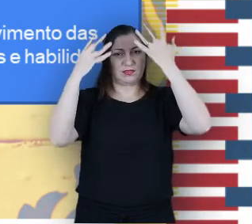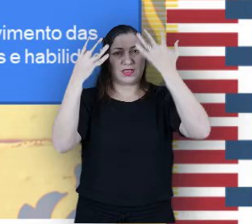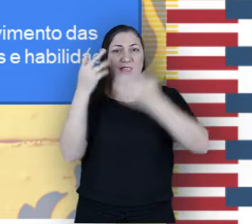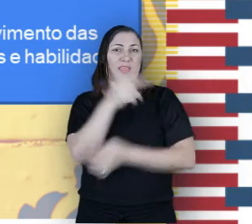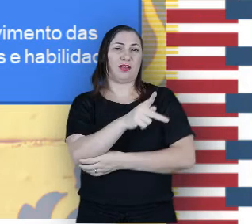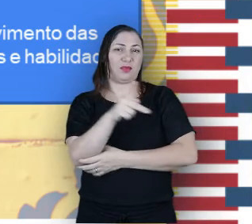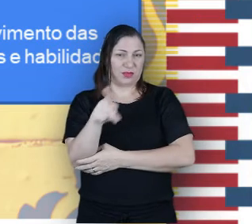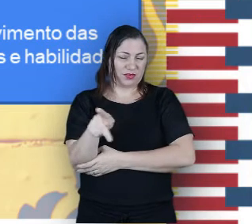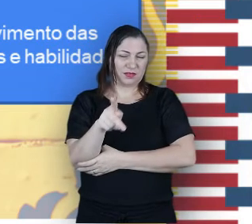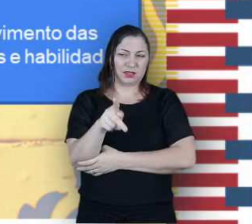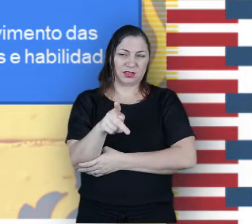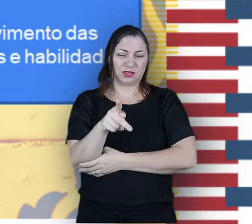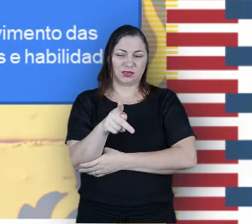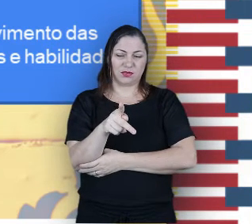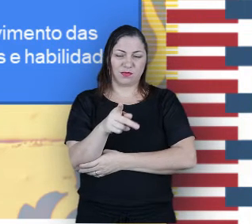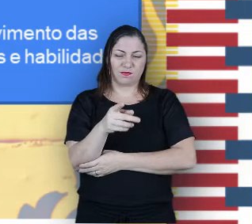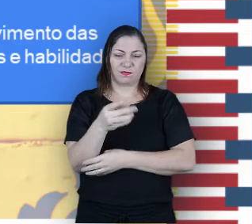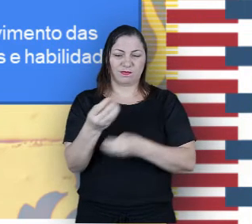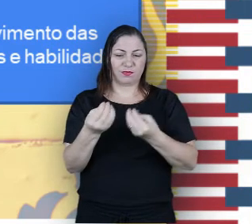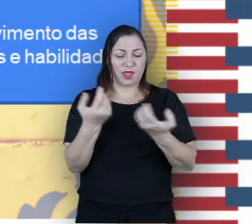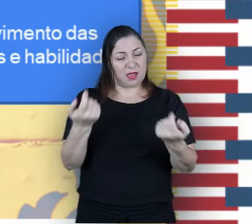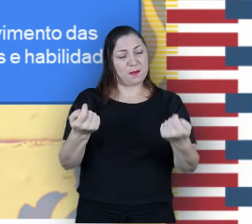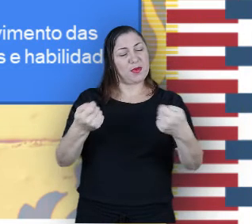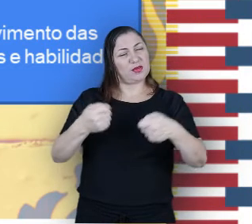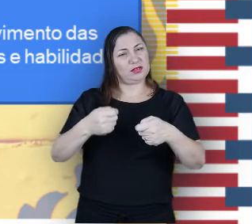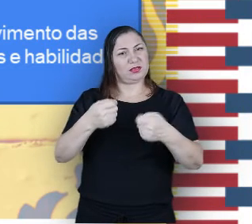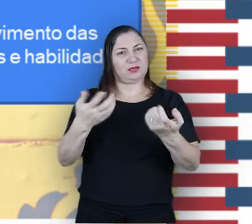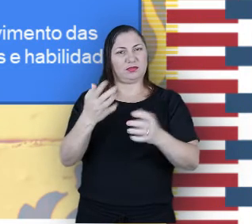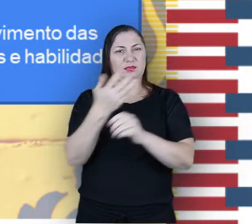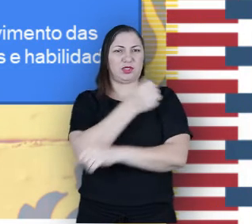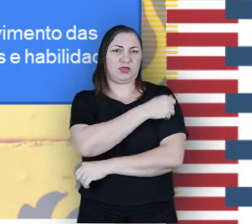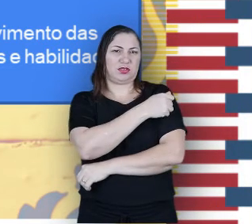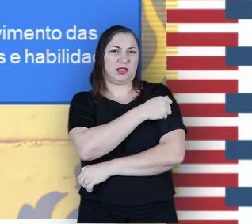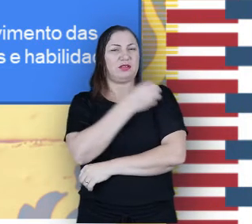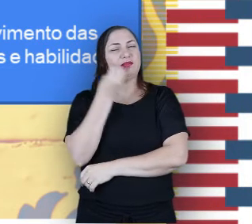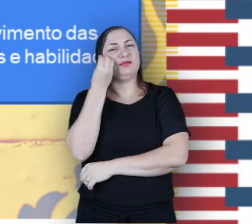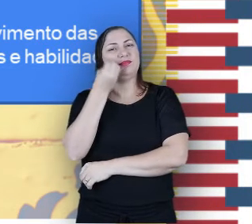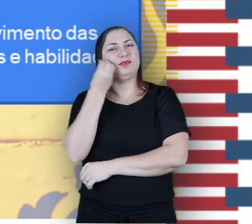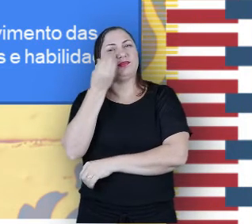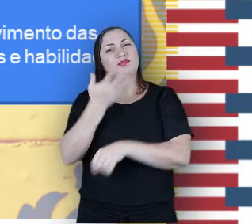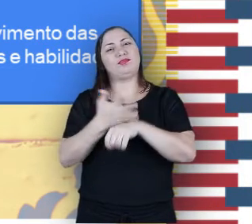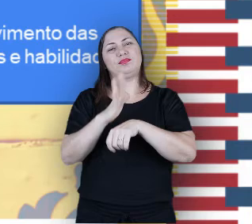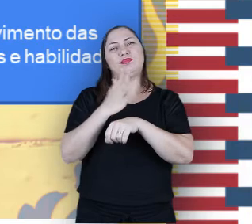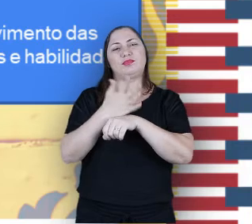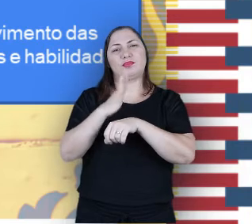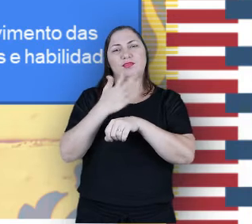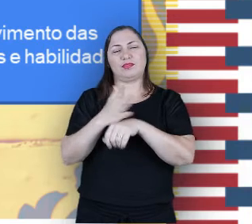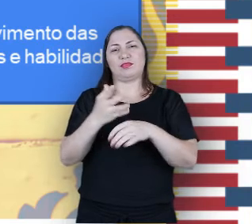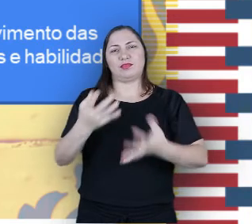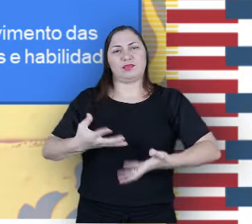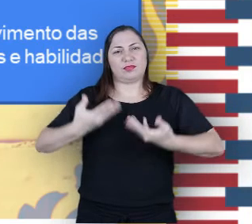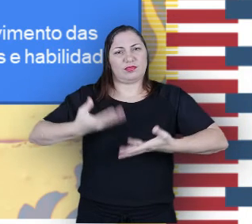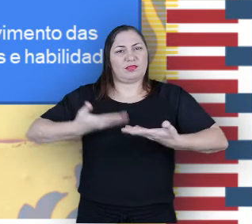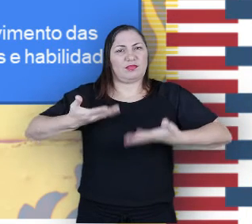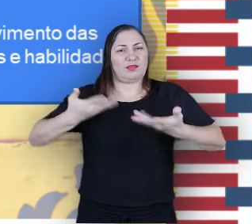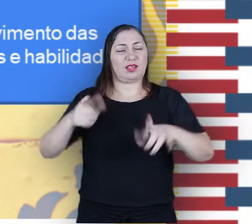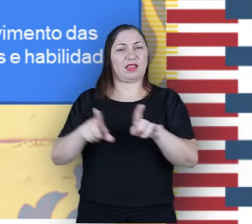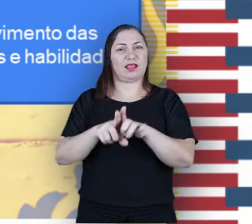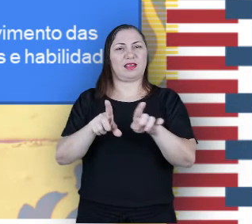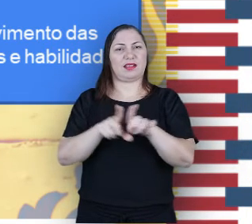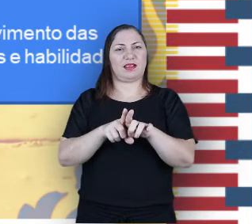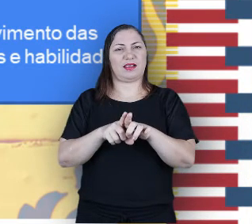práticas, refletir sobre essas práticas, aprofundar seus conhecimentos, e o professor, na medida em que